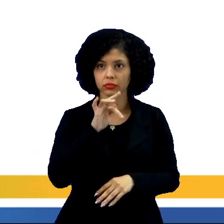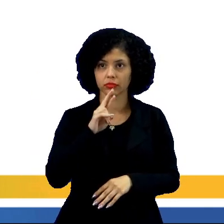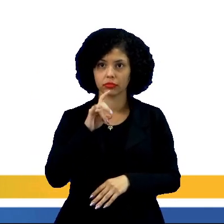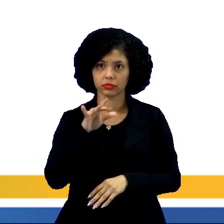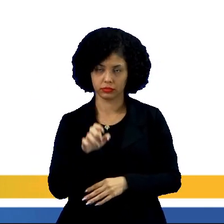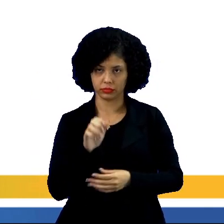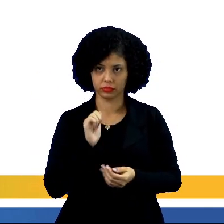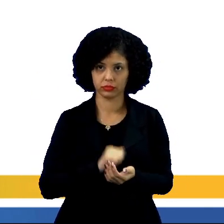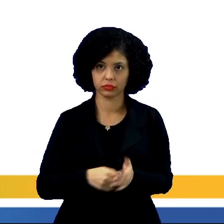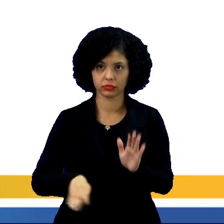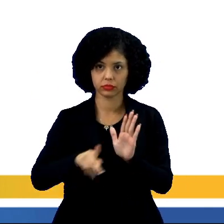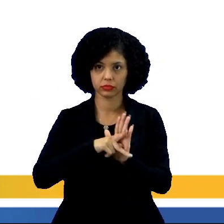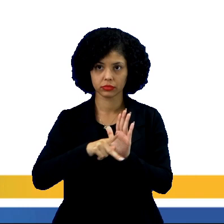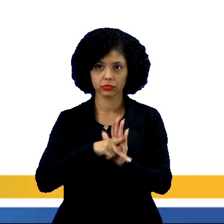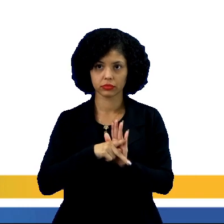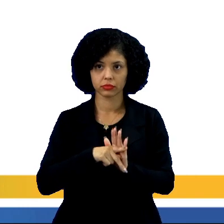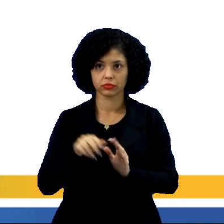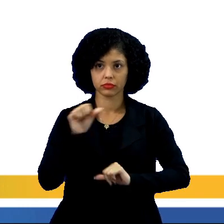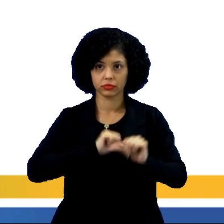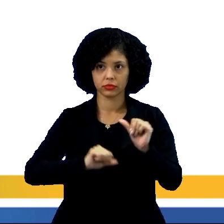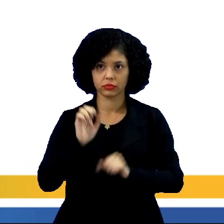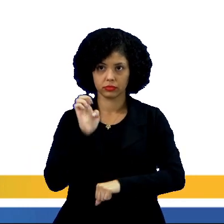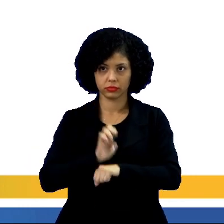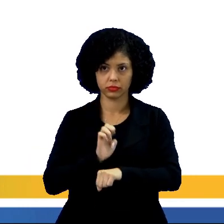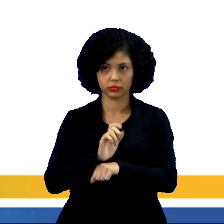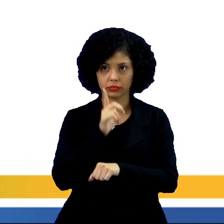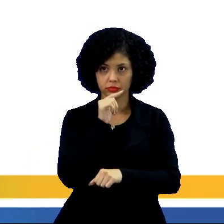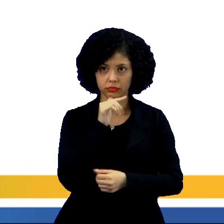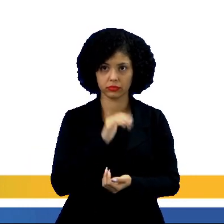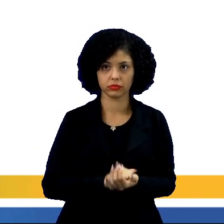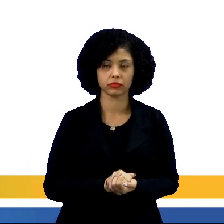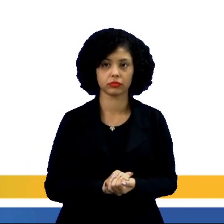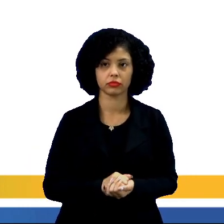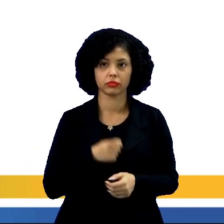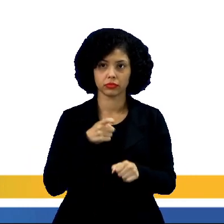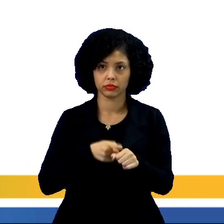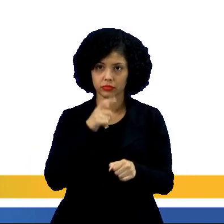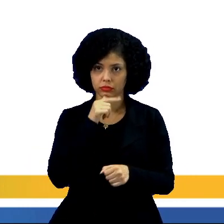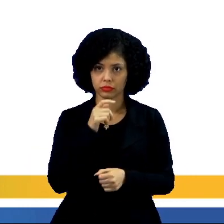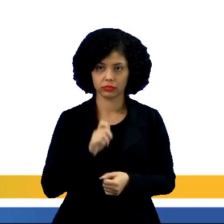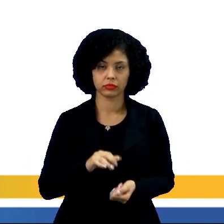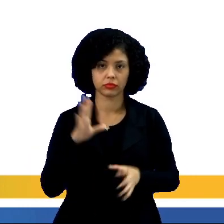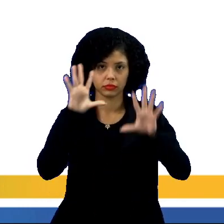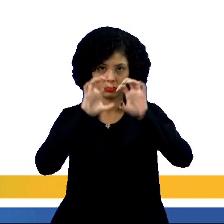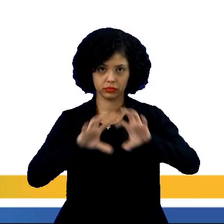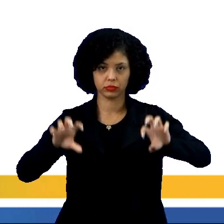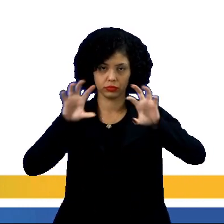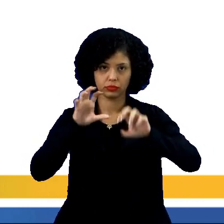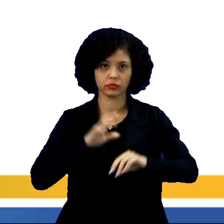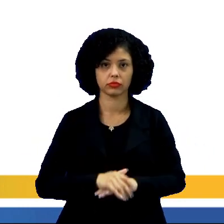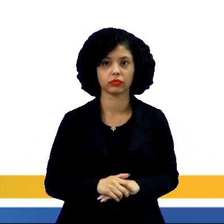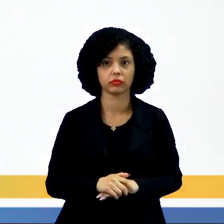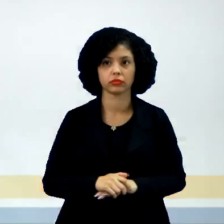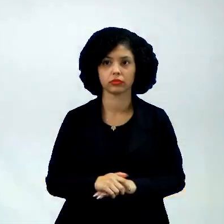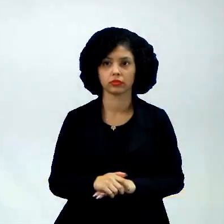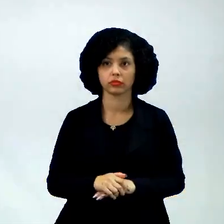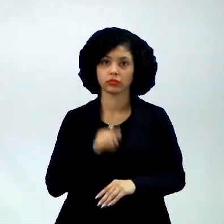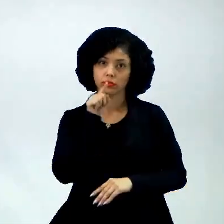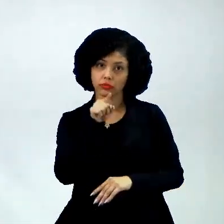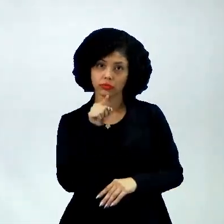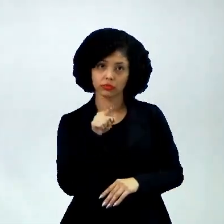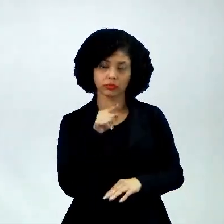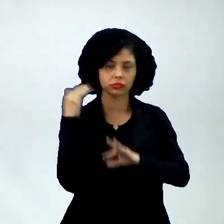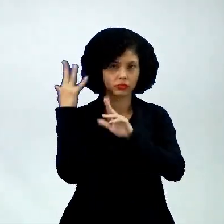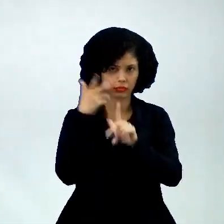a força da gravidade, proporcionando mudanças no estado da água, líquido, sólido e gasoso. Para